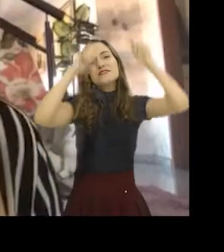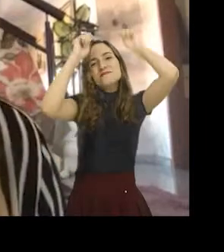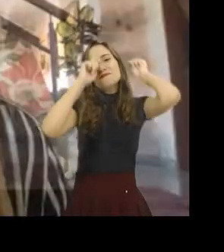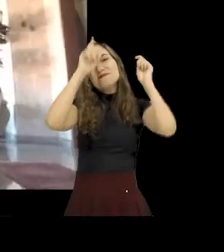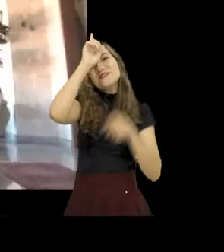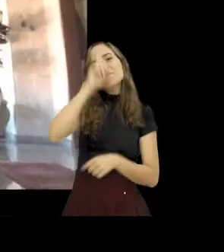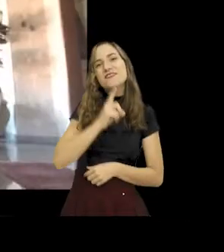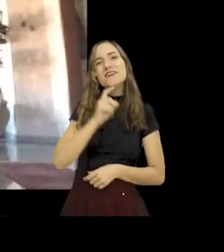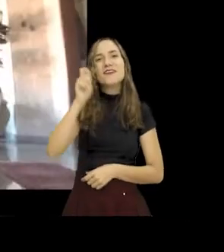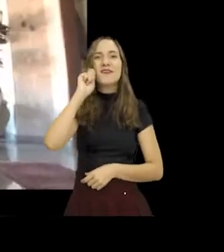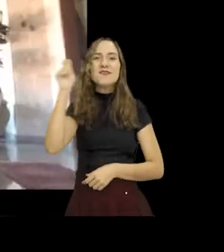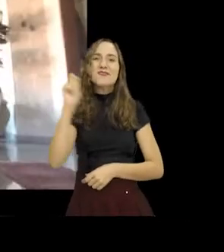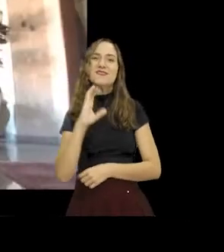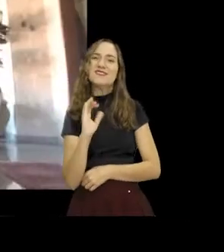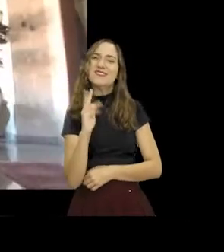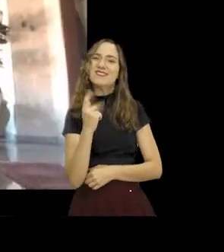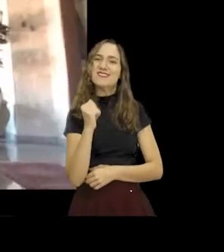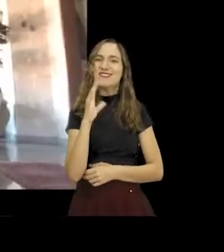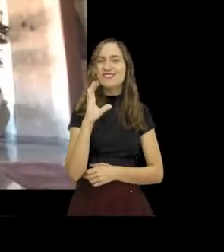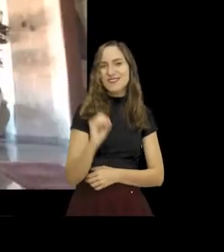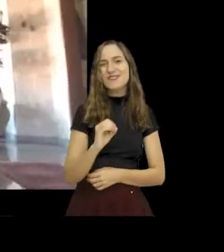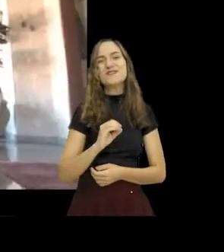Holanda.